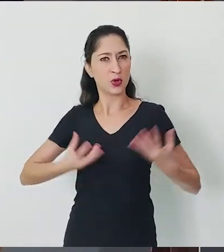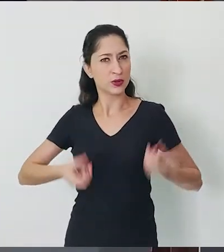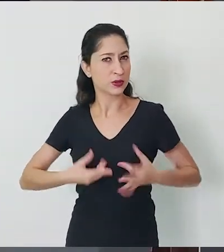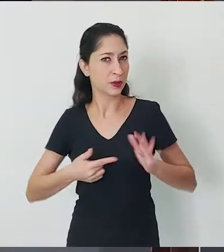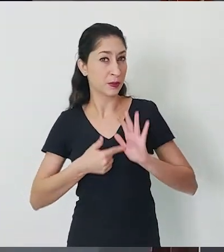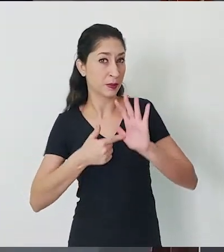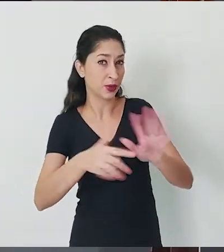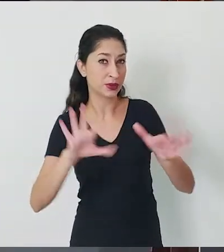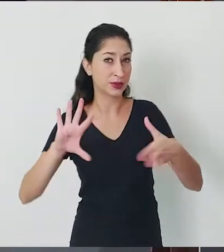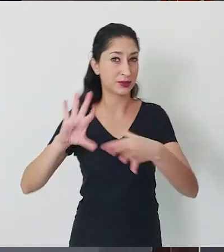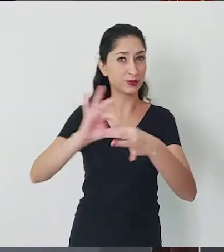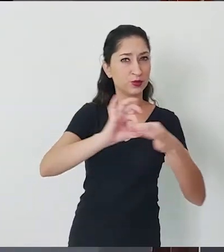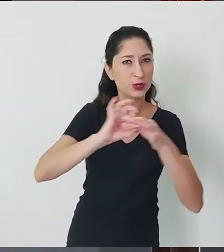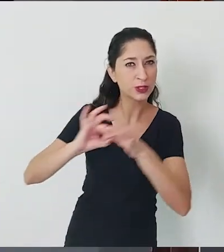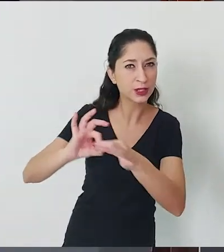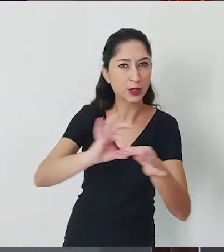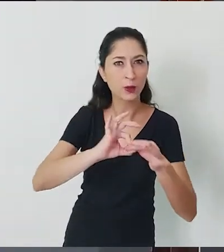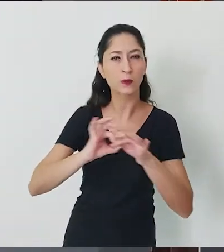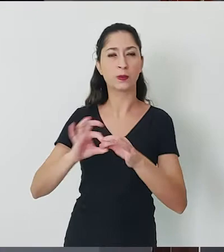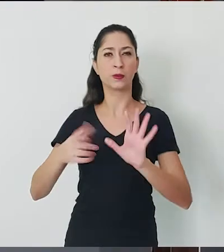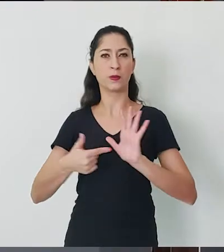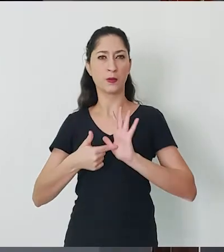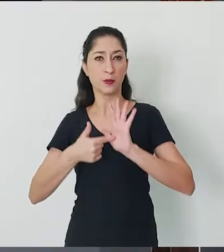comprometimento, a gente traz união, a gente traz afeto.